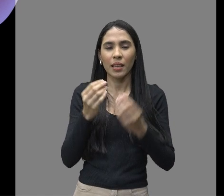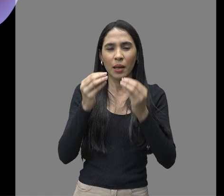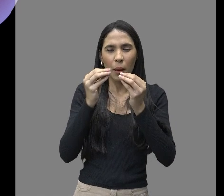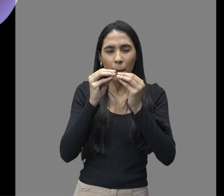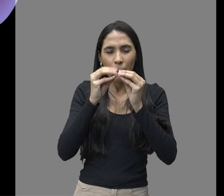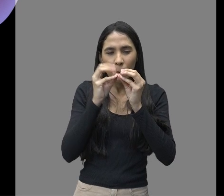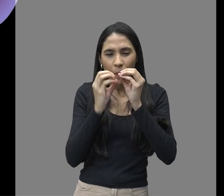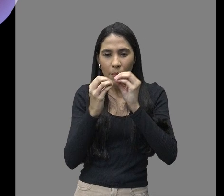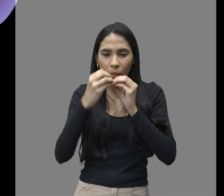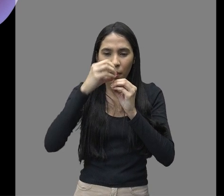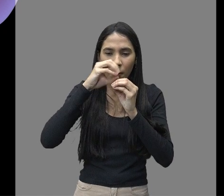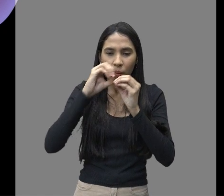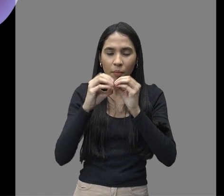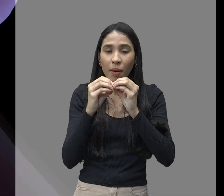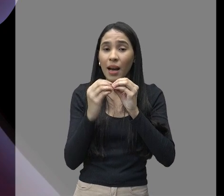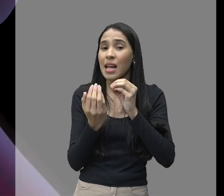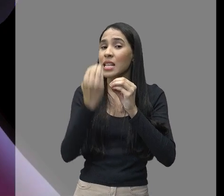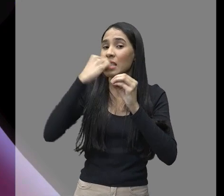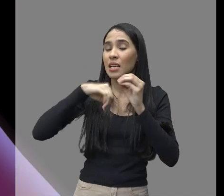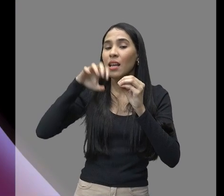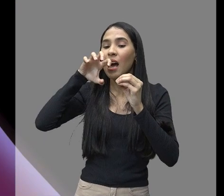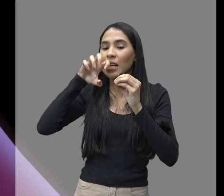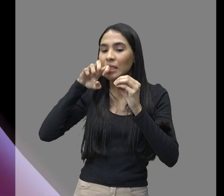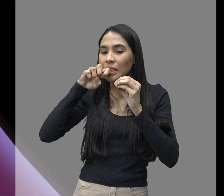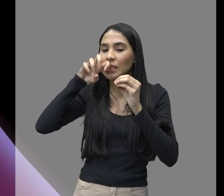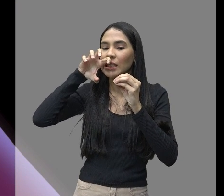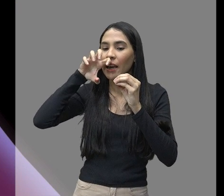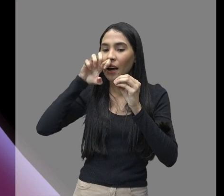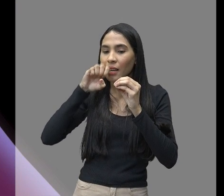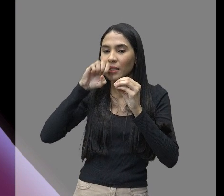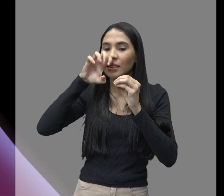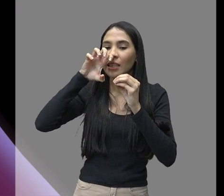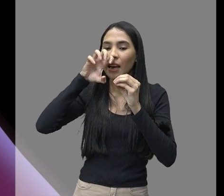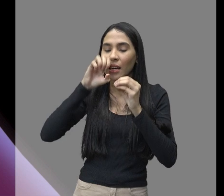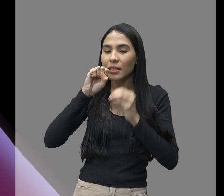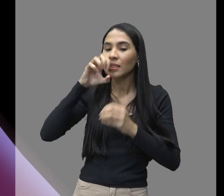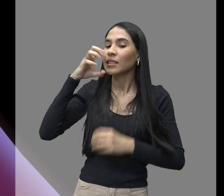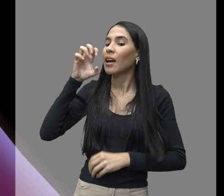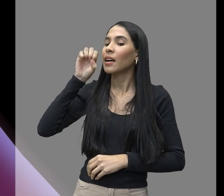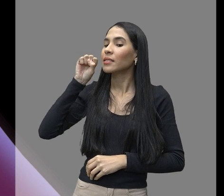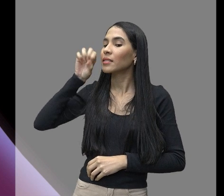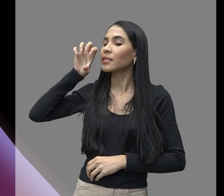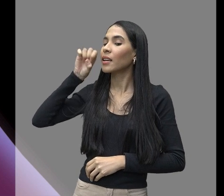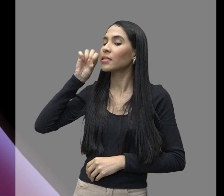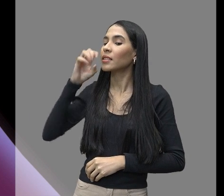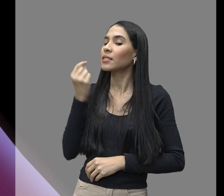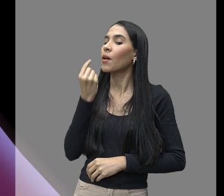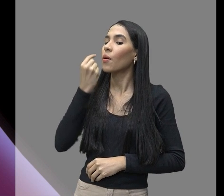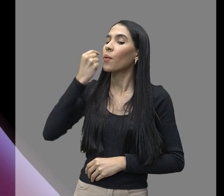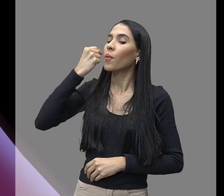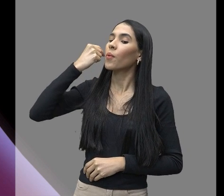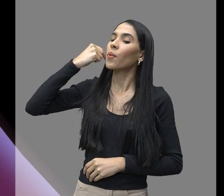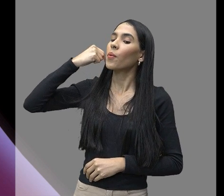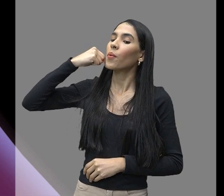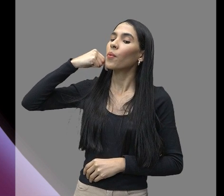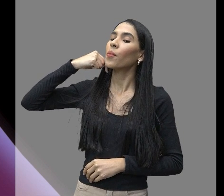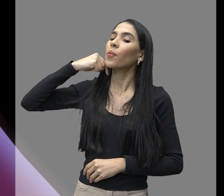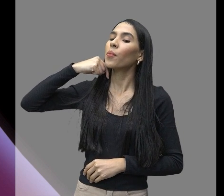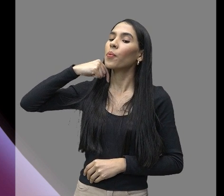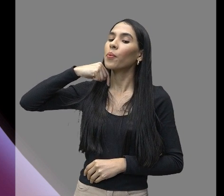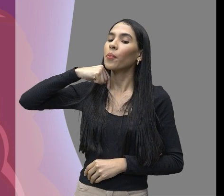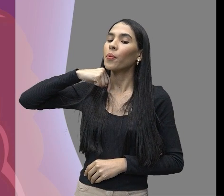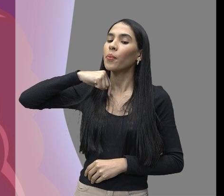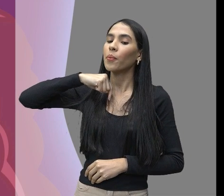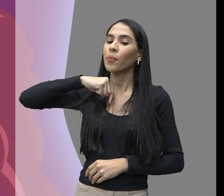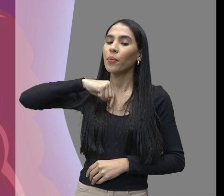moléculas menores já na boca. Ao deglutir, o alimento passa pela faringe, segue para o esôfago